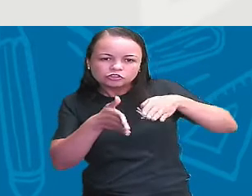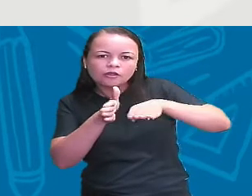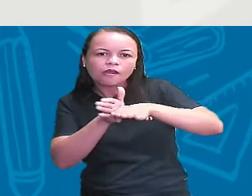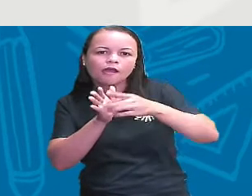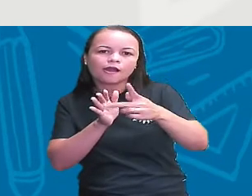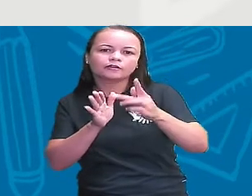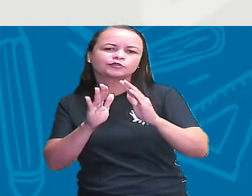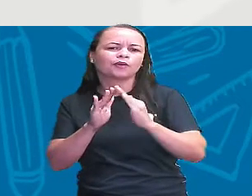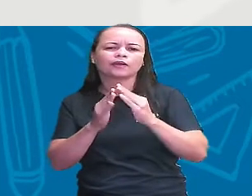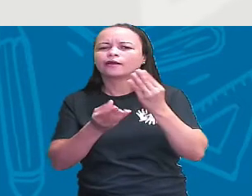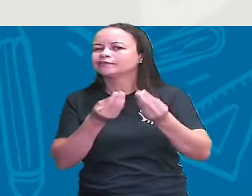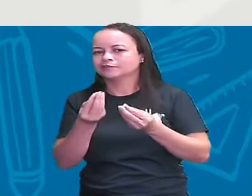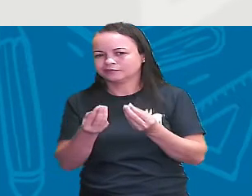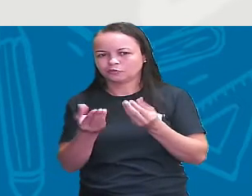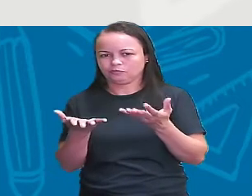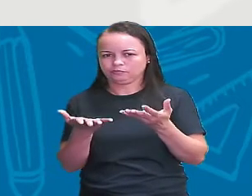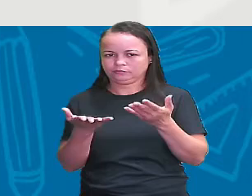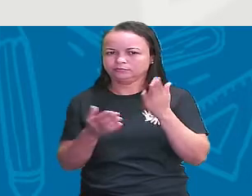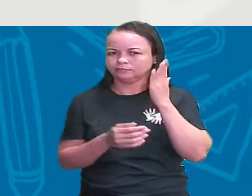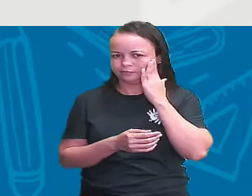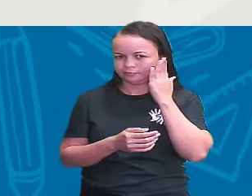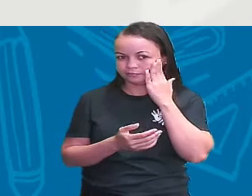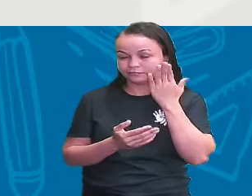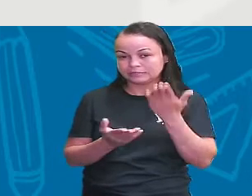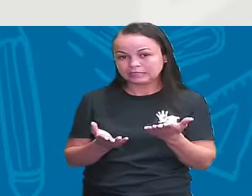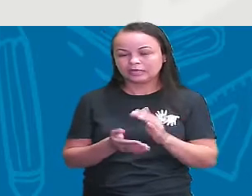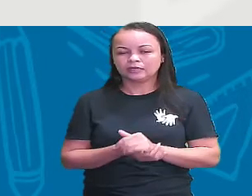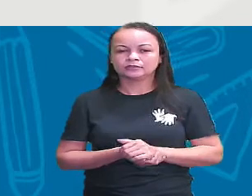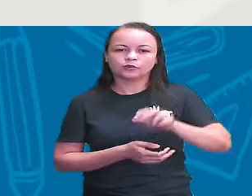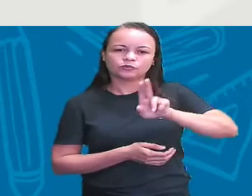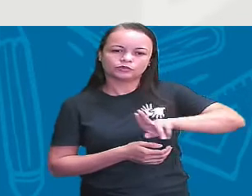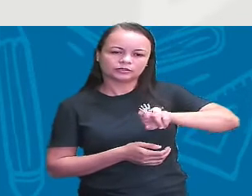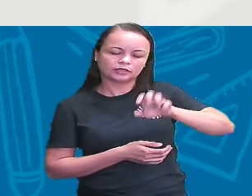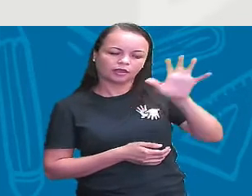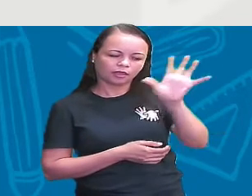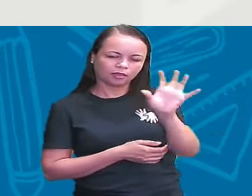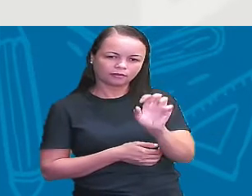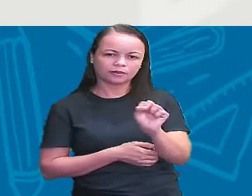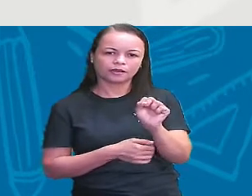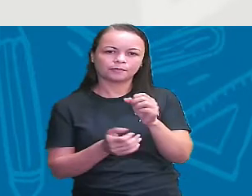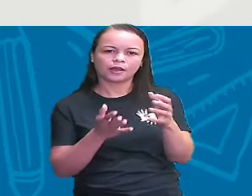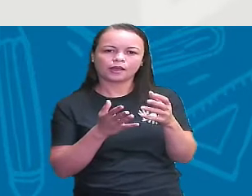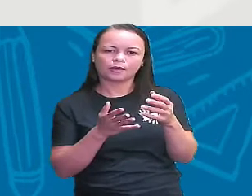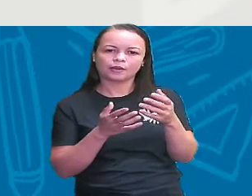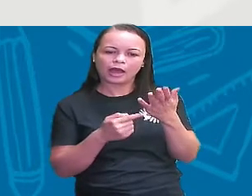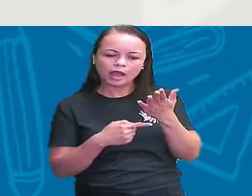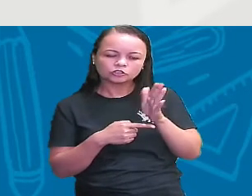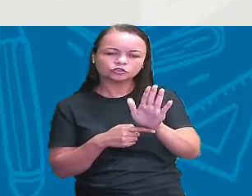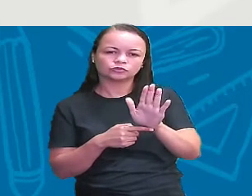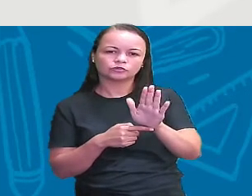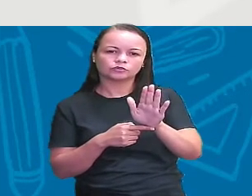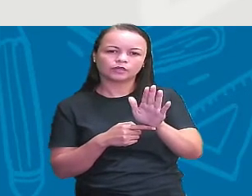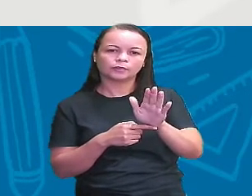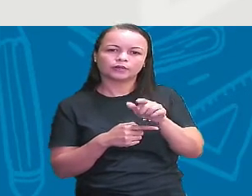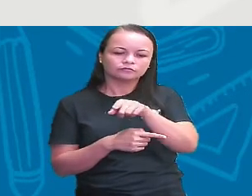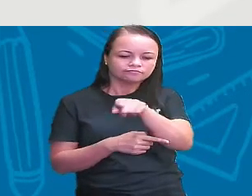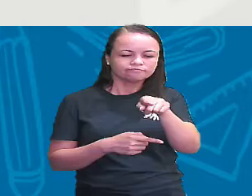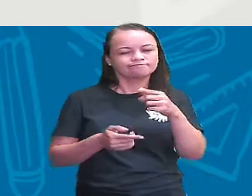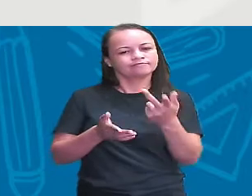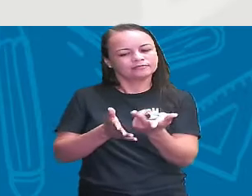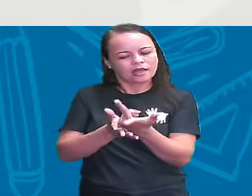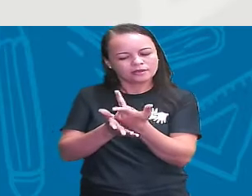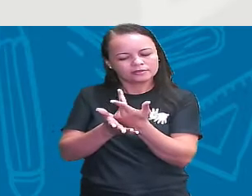mapa? Entendeu agora? Então, a utilidade dos mapas serve para você desenhar